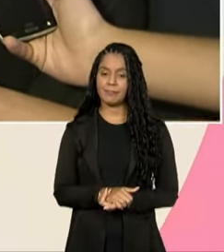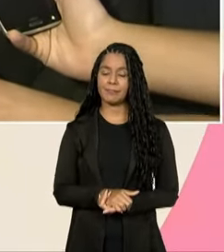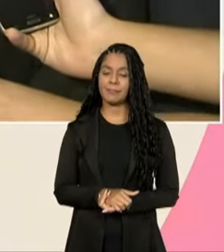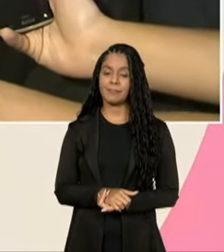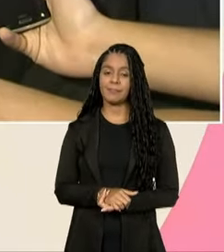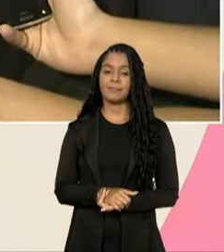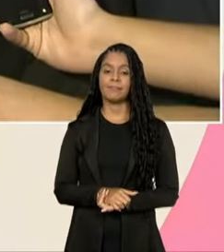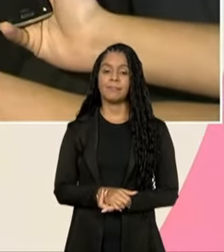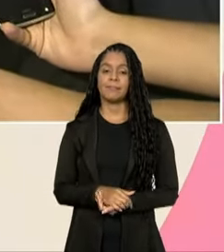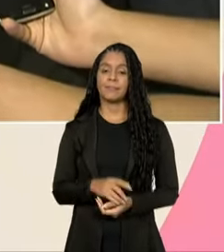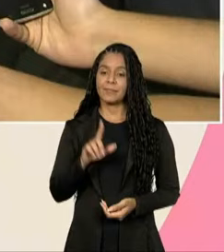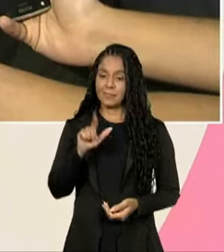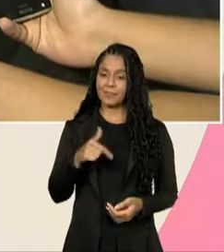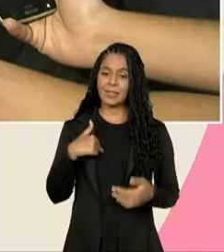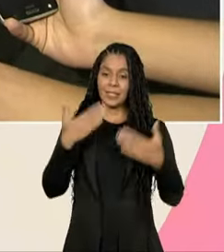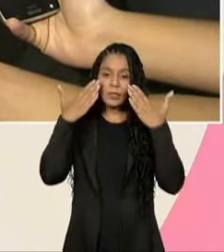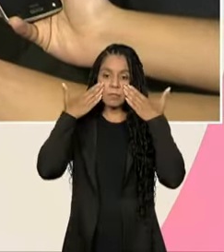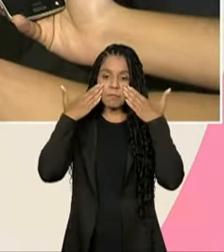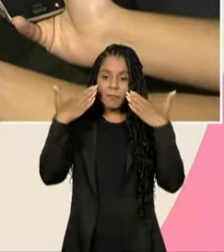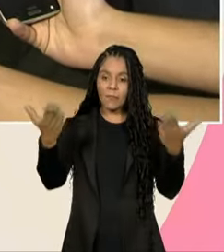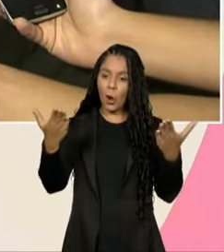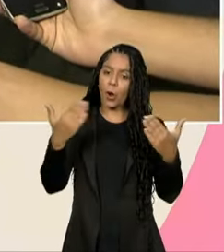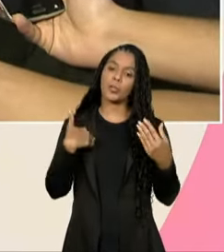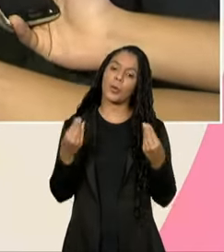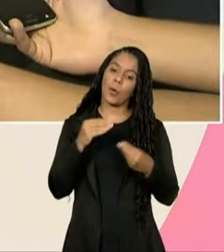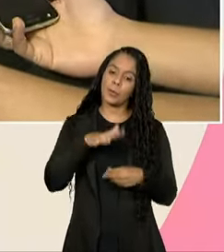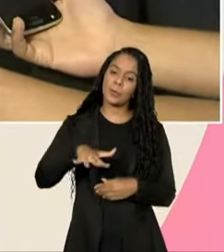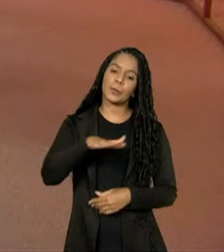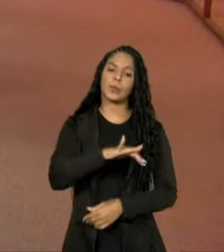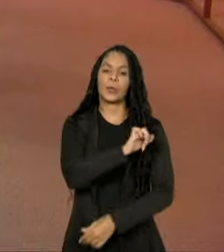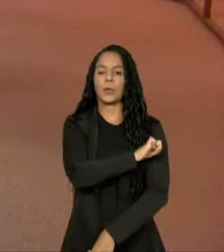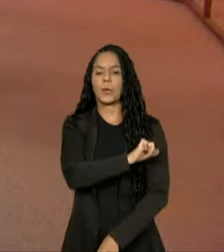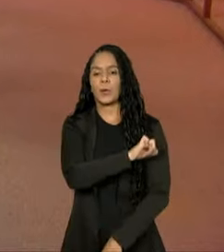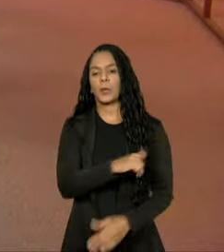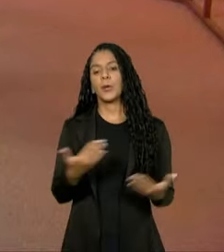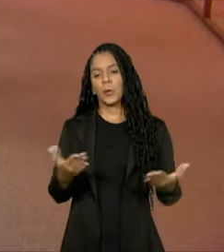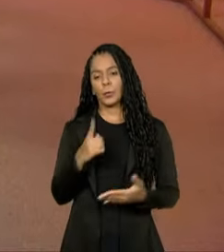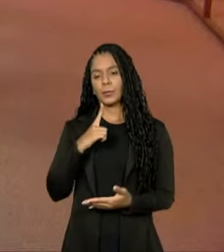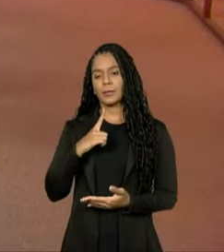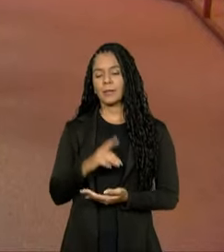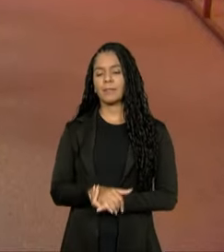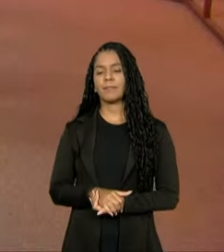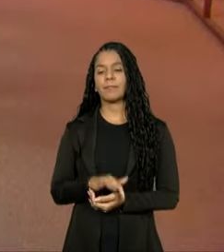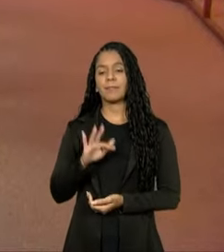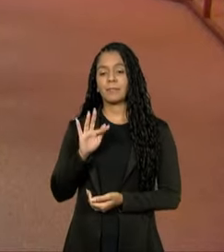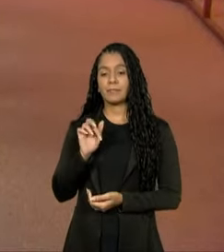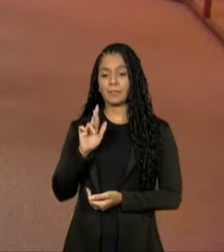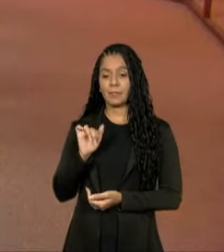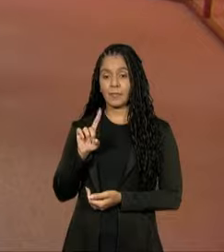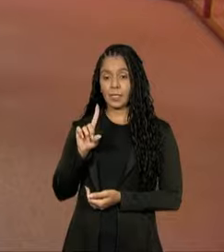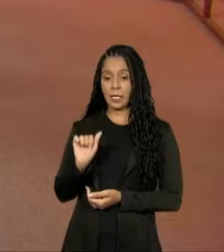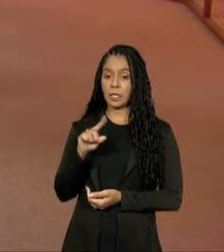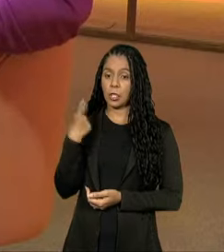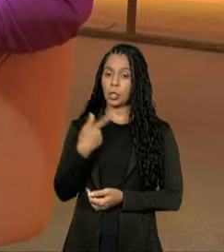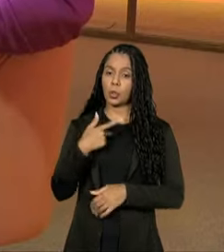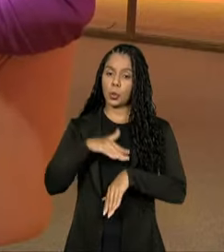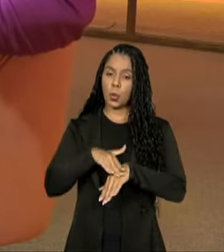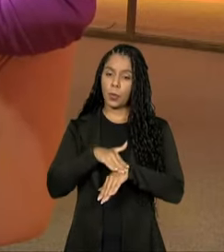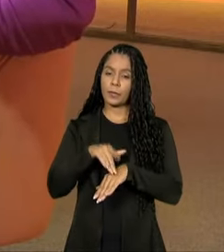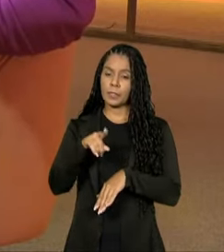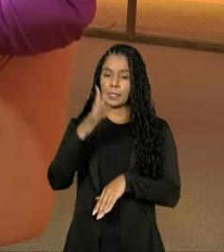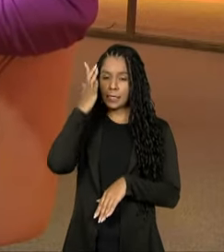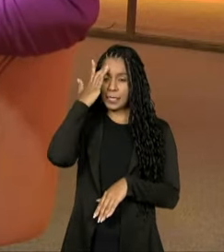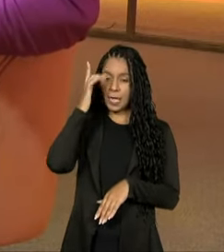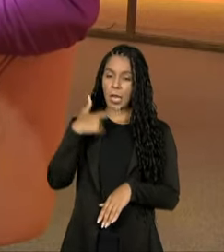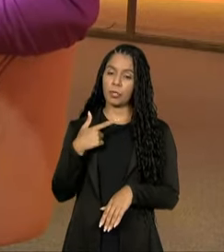Isso descortina muito a situação que o Rio de Janeiro se encontra hoje. Fernanda, você acha que, a gente até conversou aqui agora há pouco, não sei se você escutou, você acha